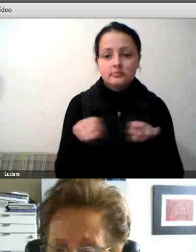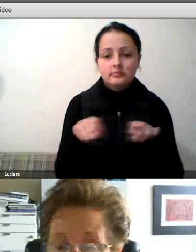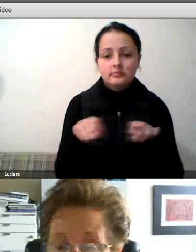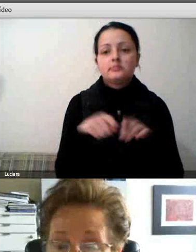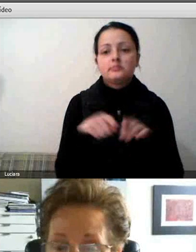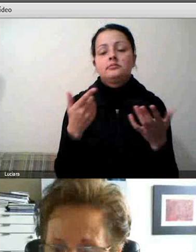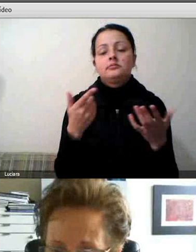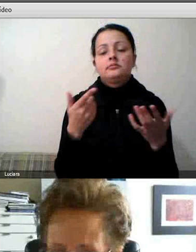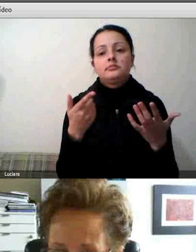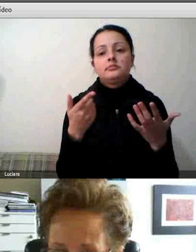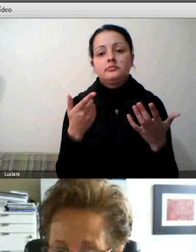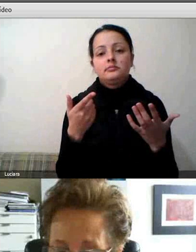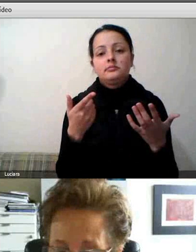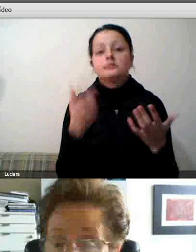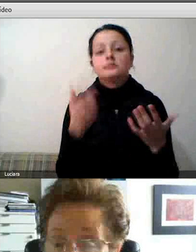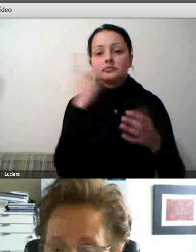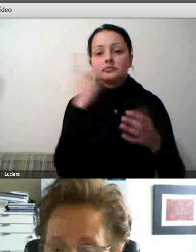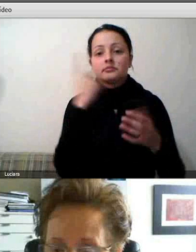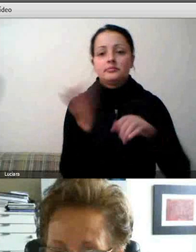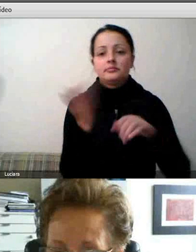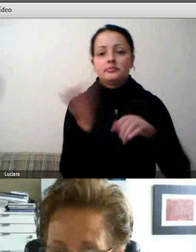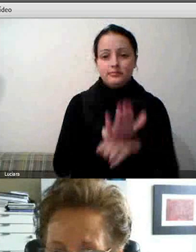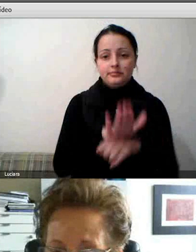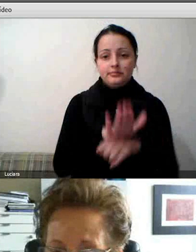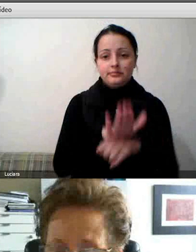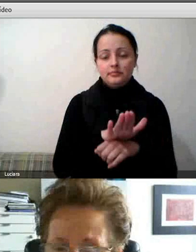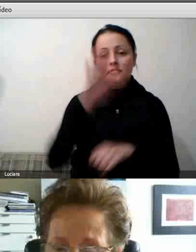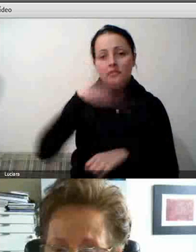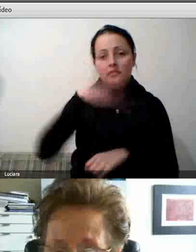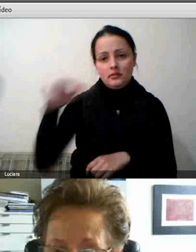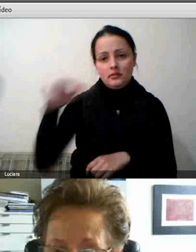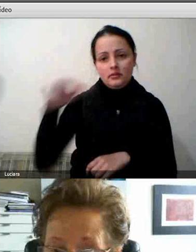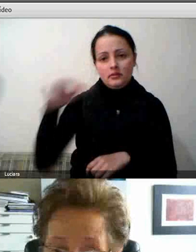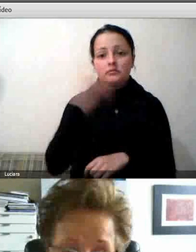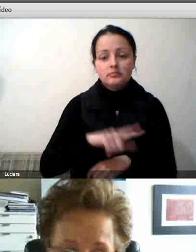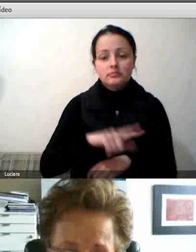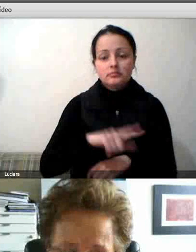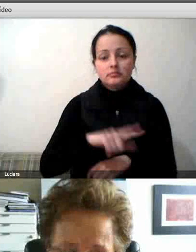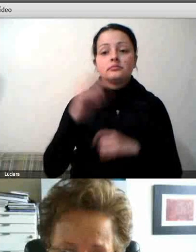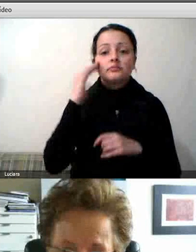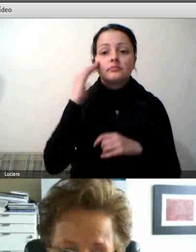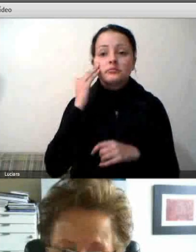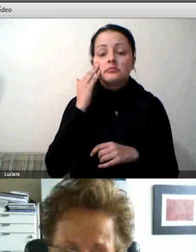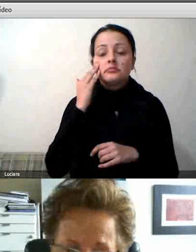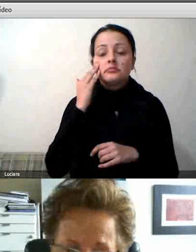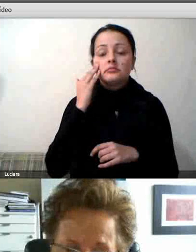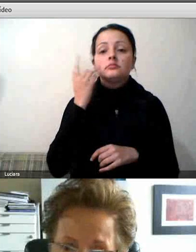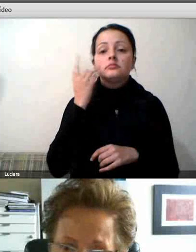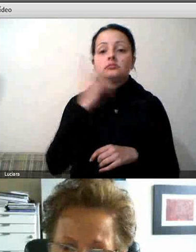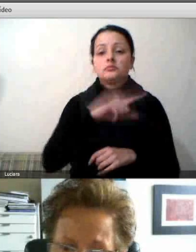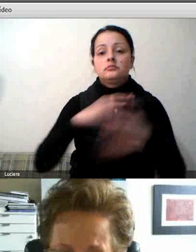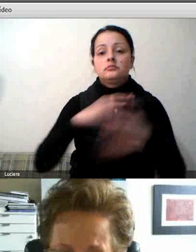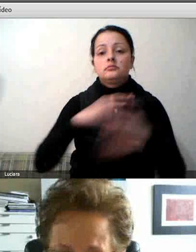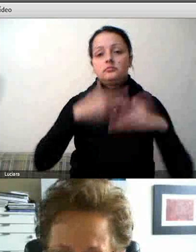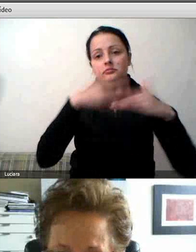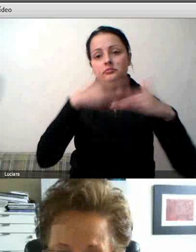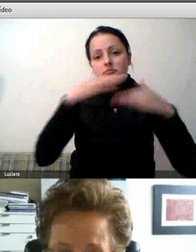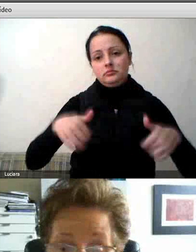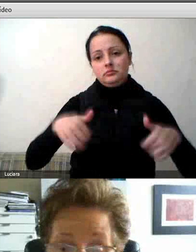estar ofendendo, para estar competindo. Os recursos estão ali, são desenvolvidos para múltiplos